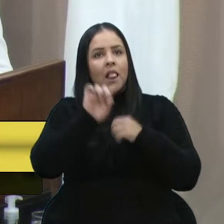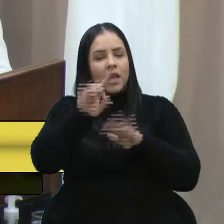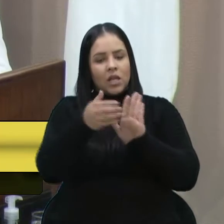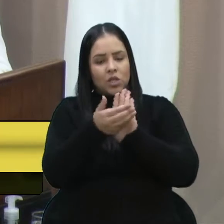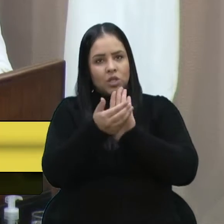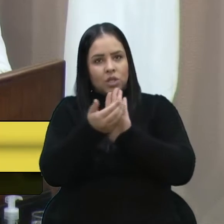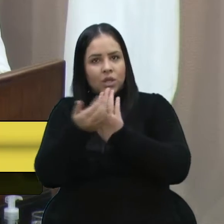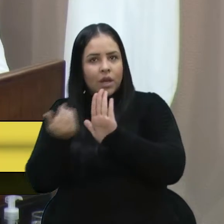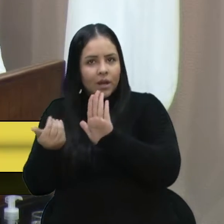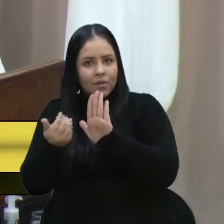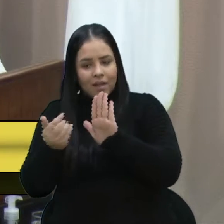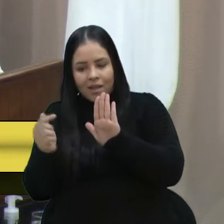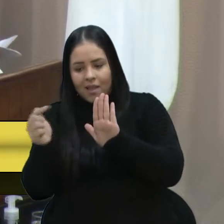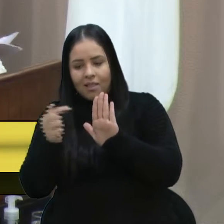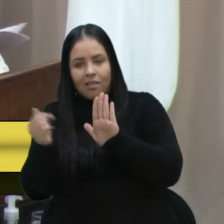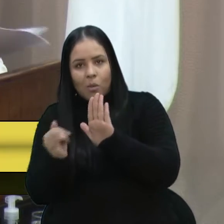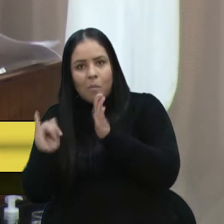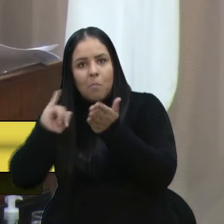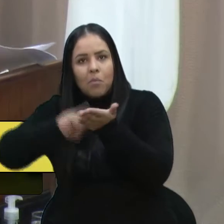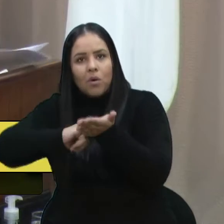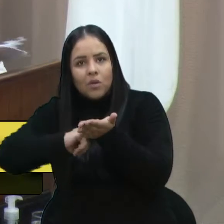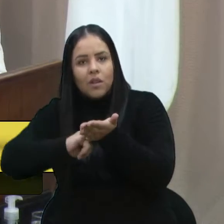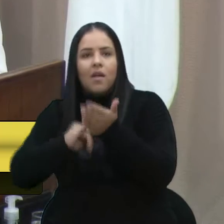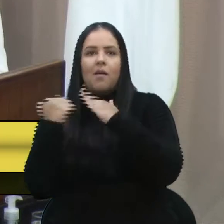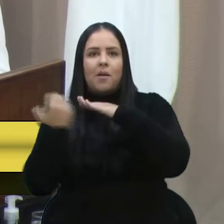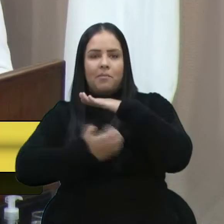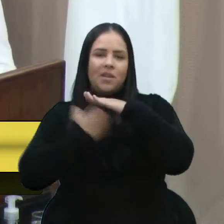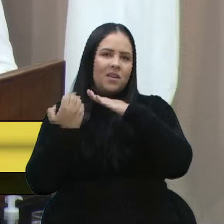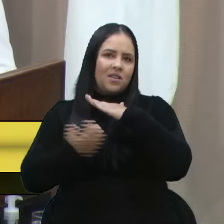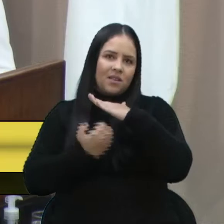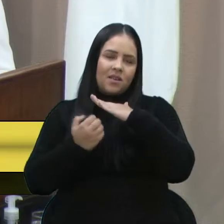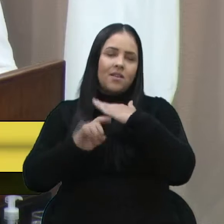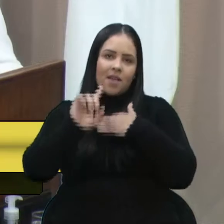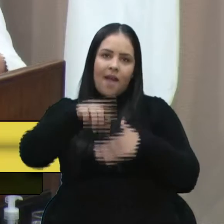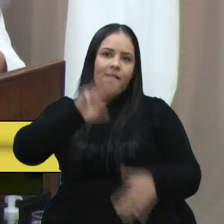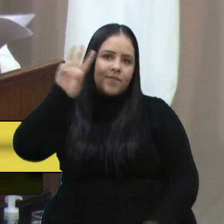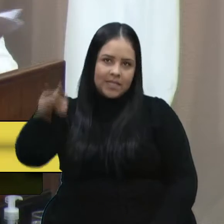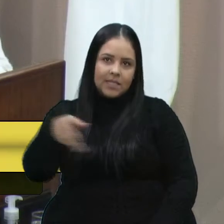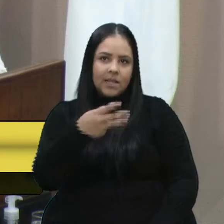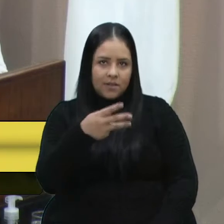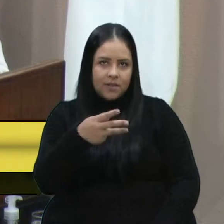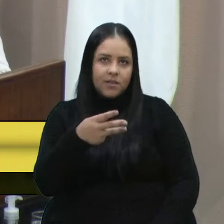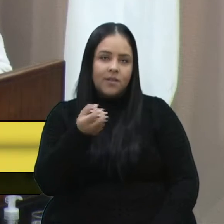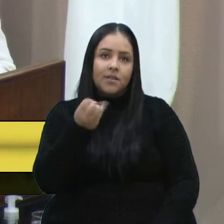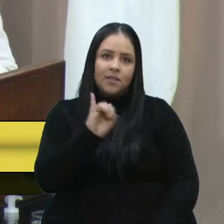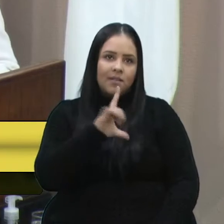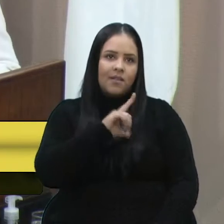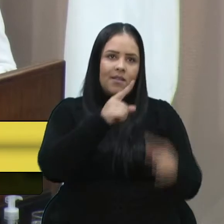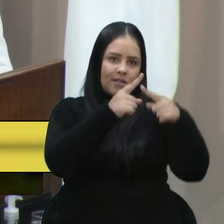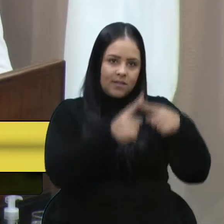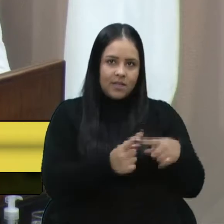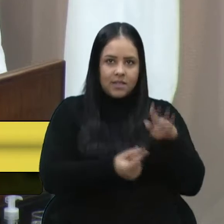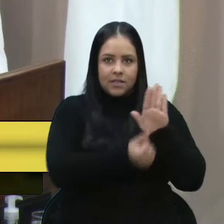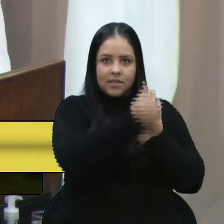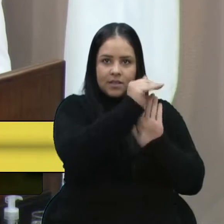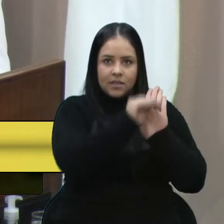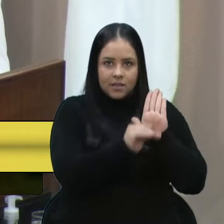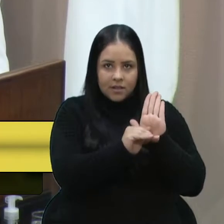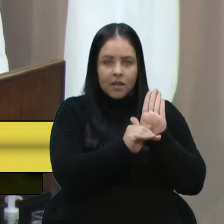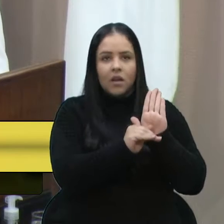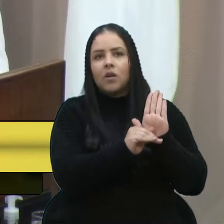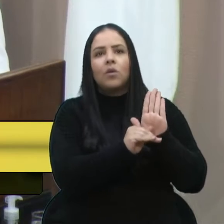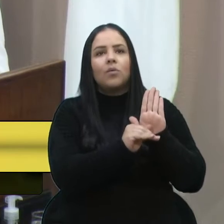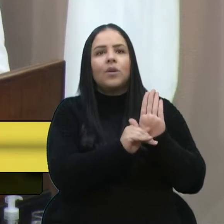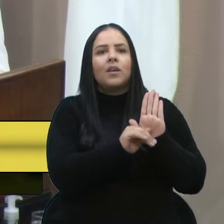daquele imposto para a empresa que fosse, no caso era a Visate, mas haveria licitação ainda, e que isso